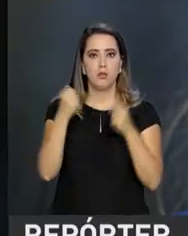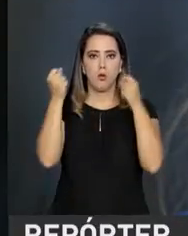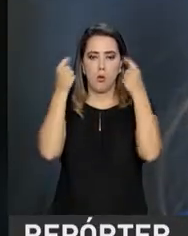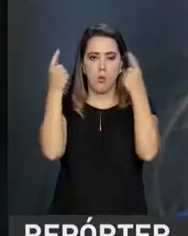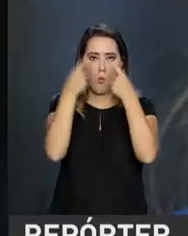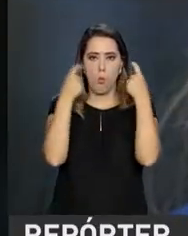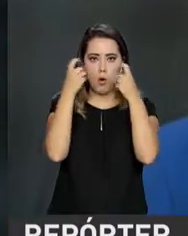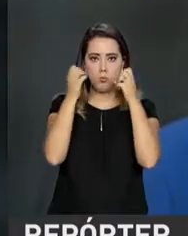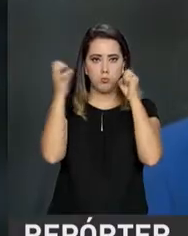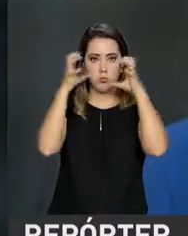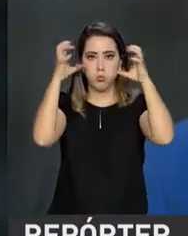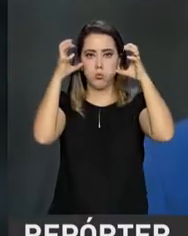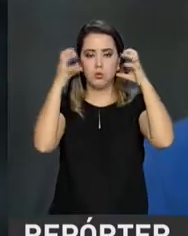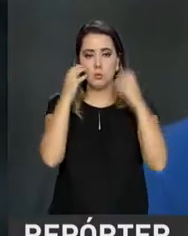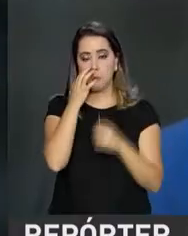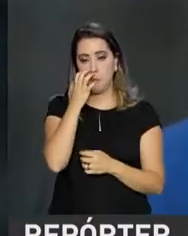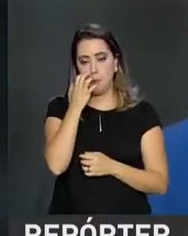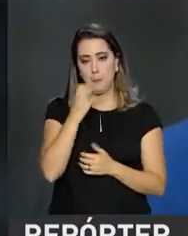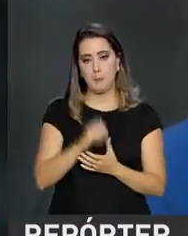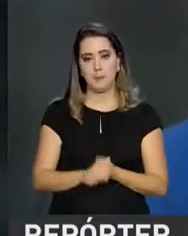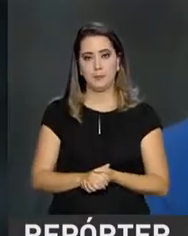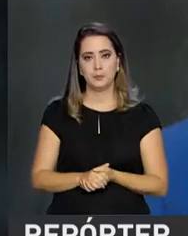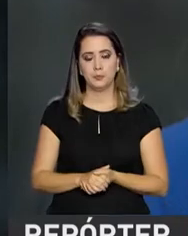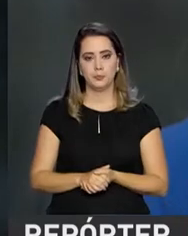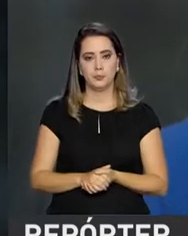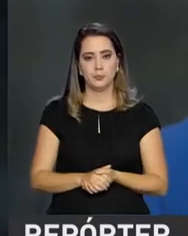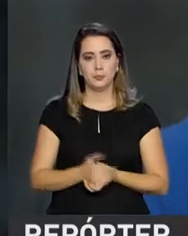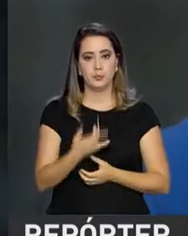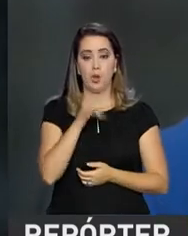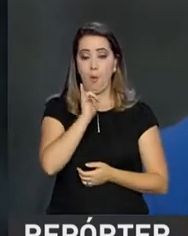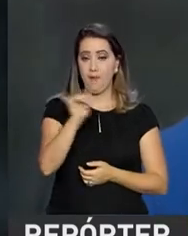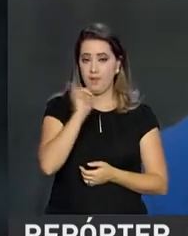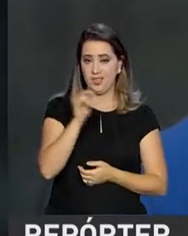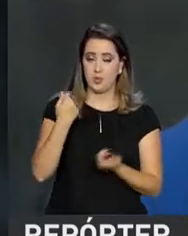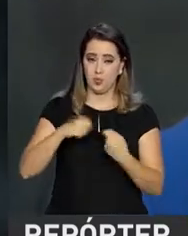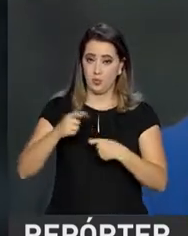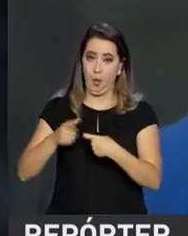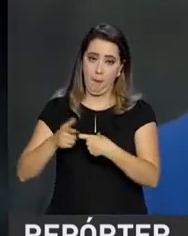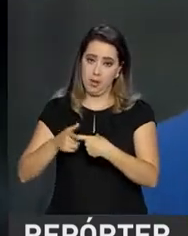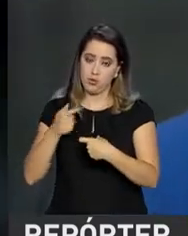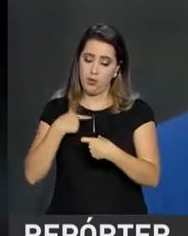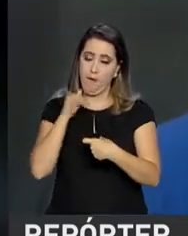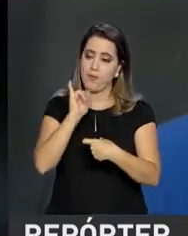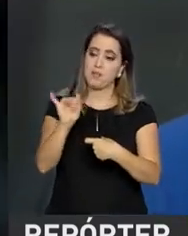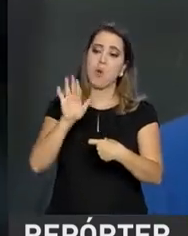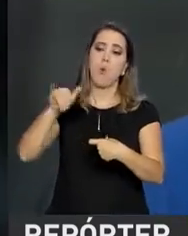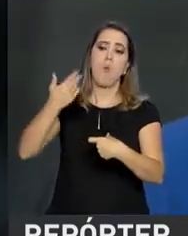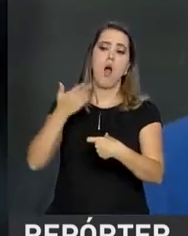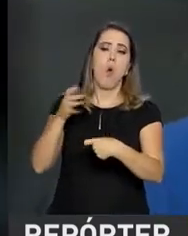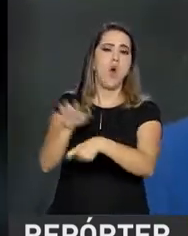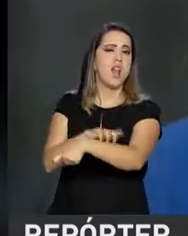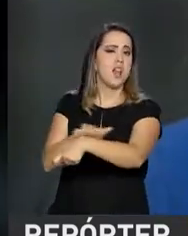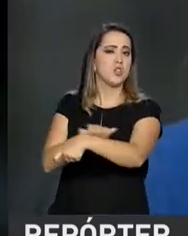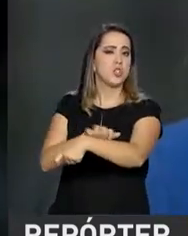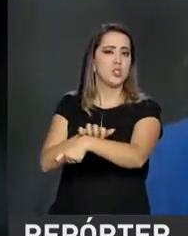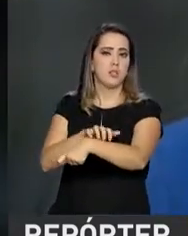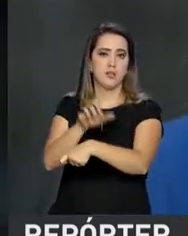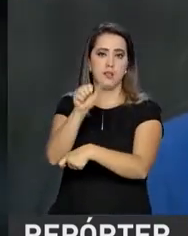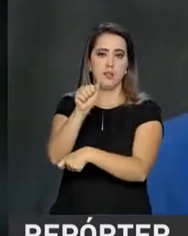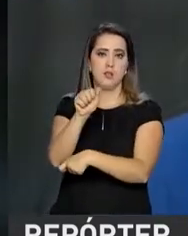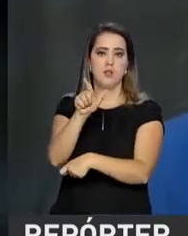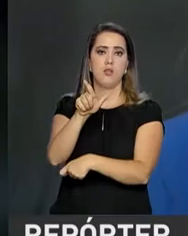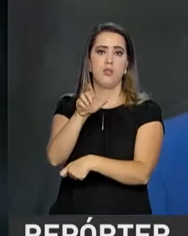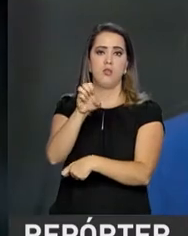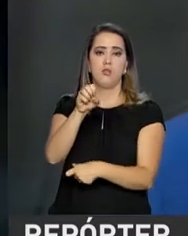e falta de ar eu informo médicos sobre os medicamentos que os colégios especialmente o que tem